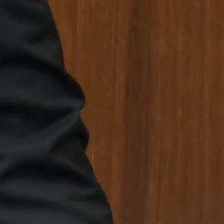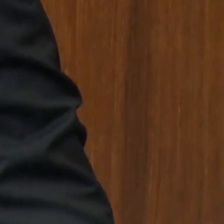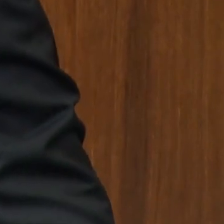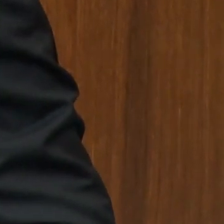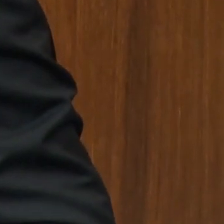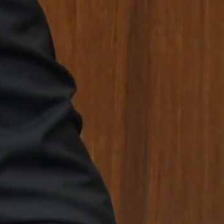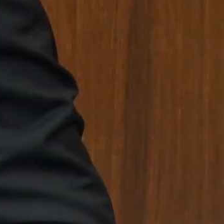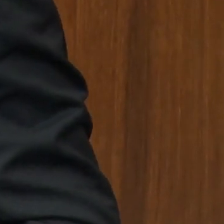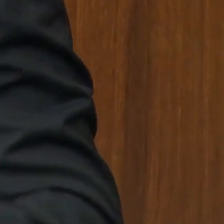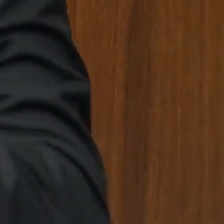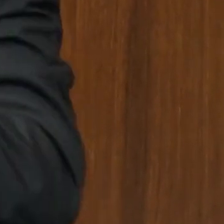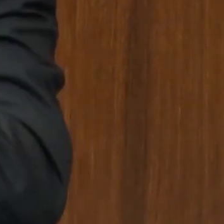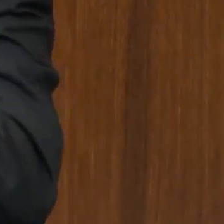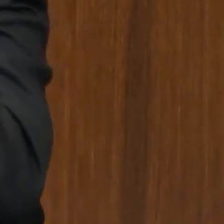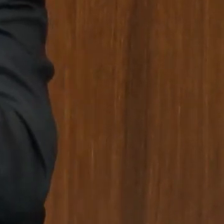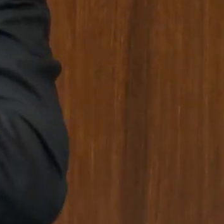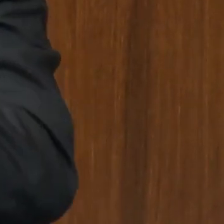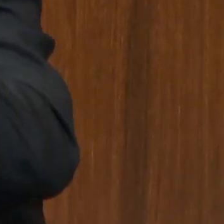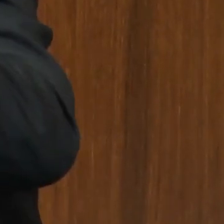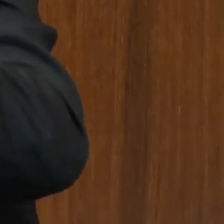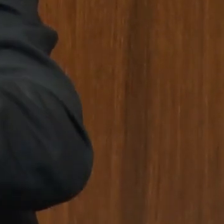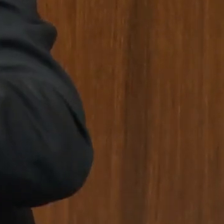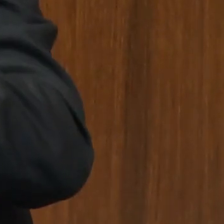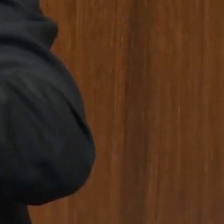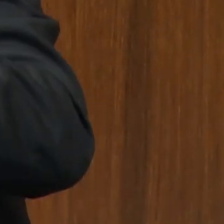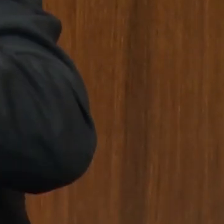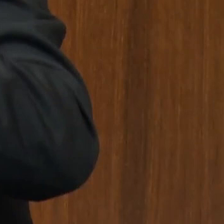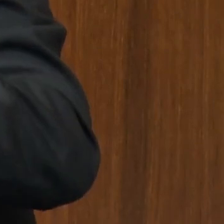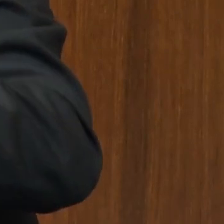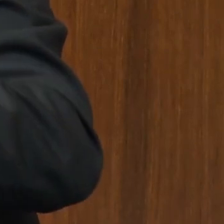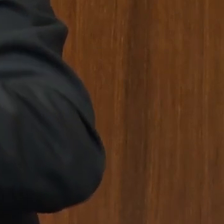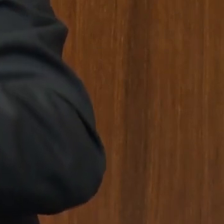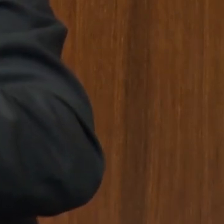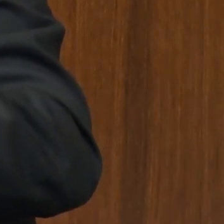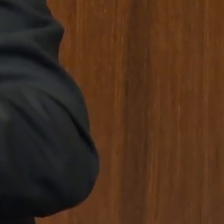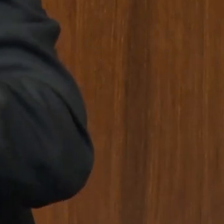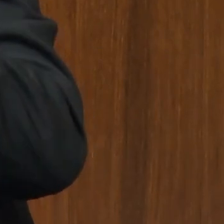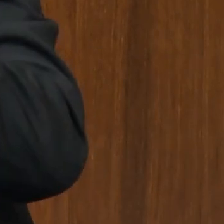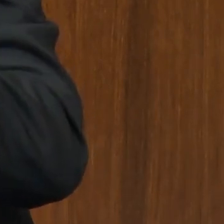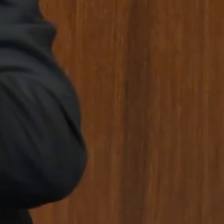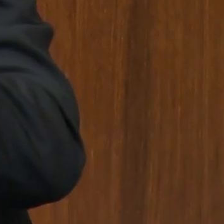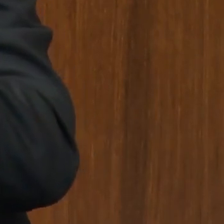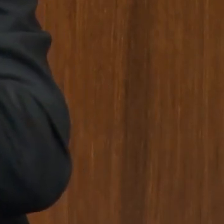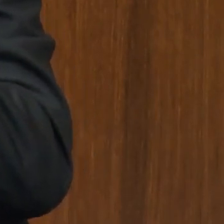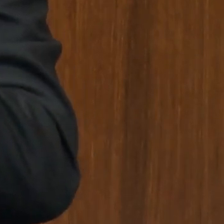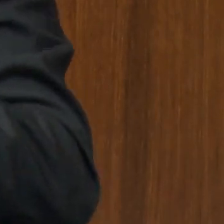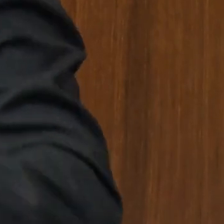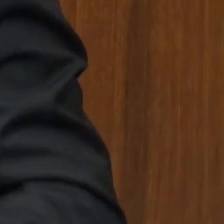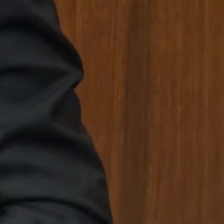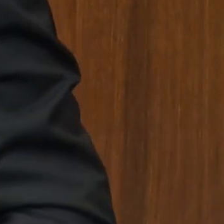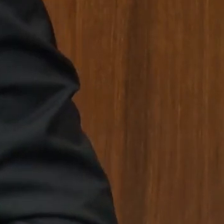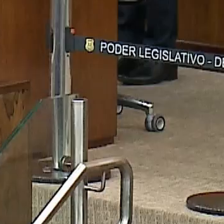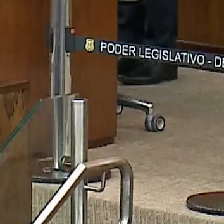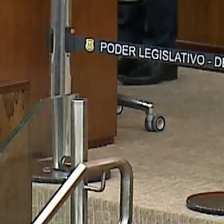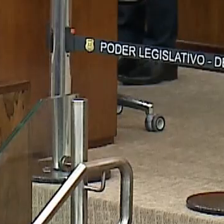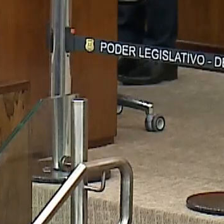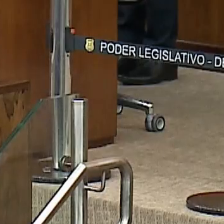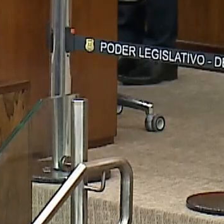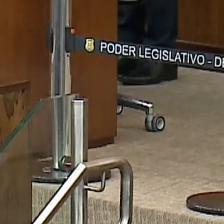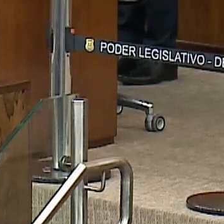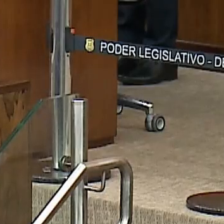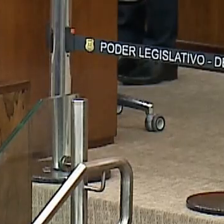o último usar a Tribuna na sessão plenária desta quinta-feira foi o deputado Gustavo Vitorino do republicanos